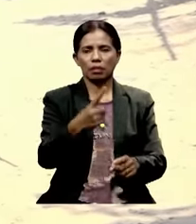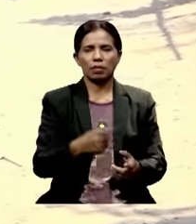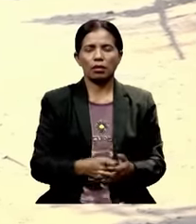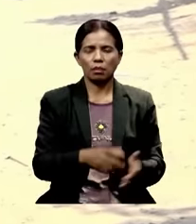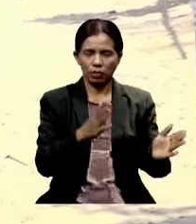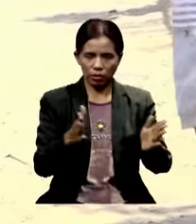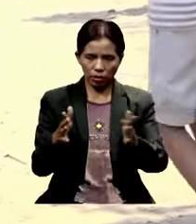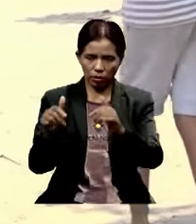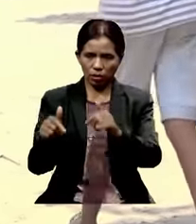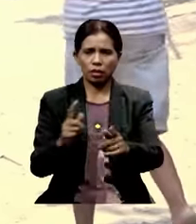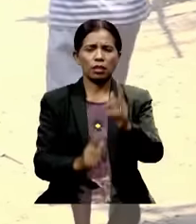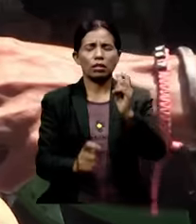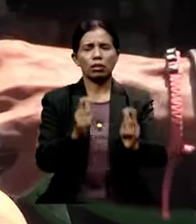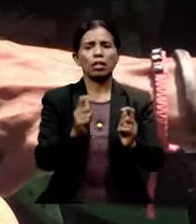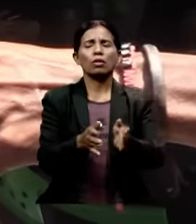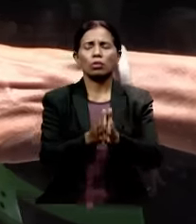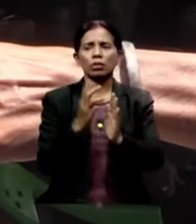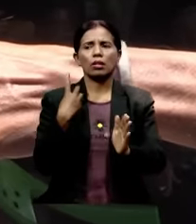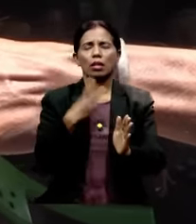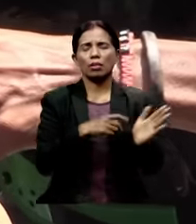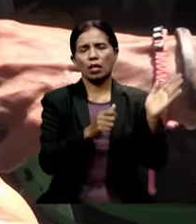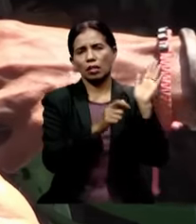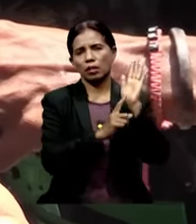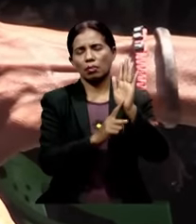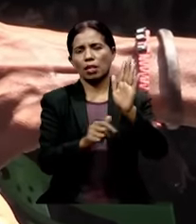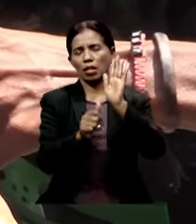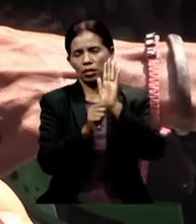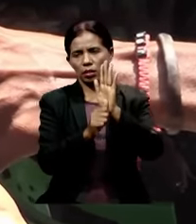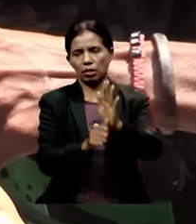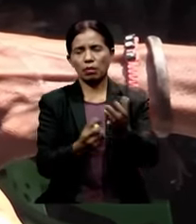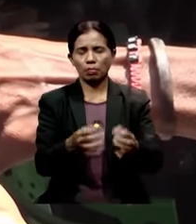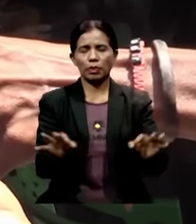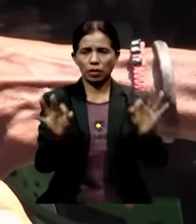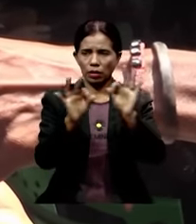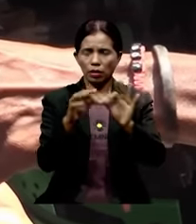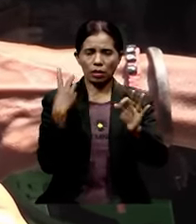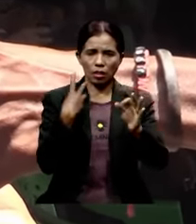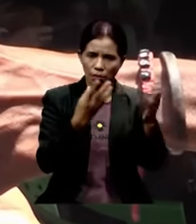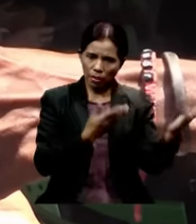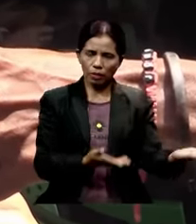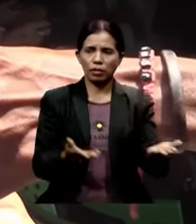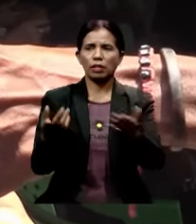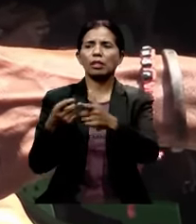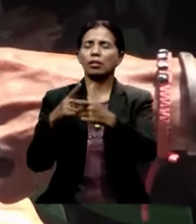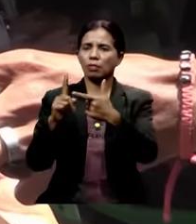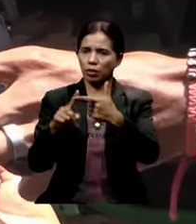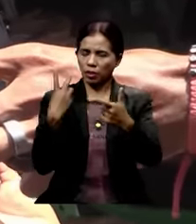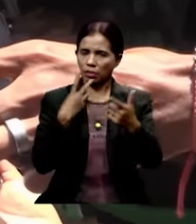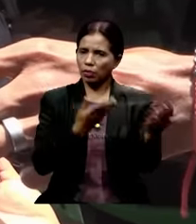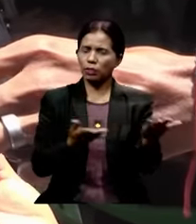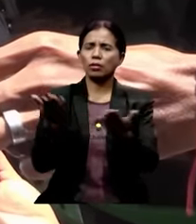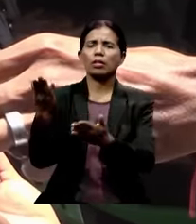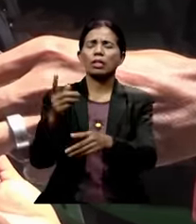né, tribunal justo a mim para hatama ação principal. E depois de ação principal, né? Ami Hatamatia. Depois de Hatamatia, tribunal